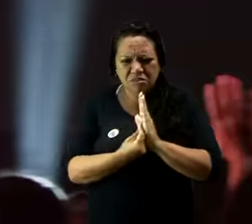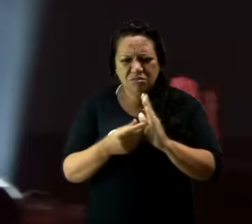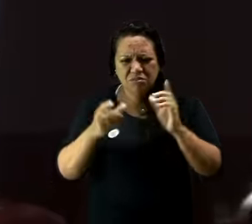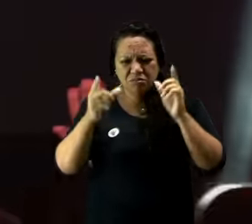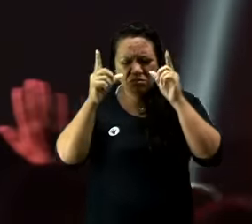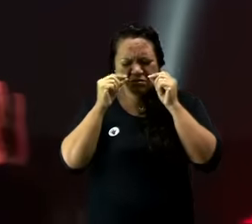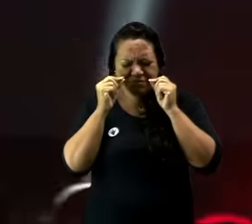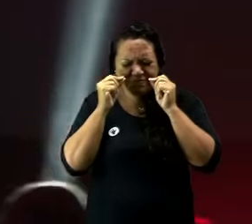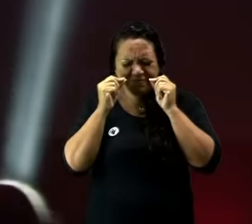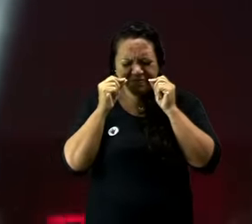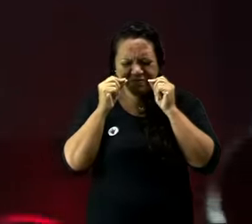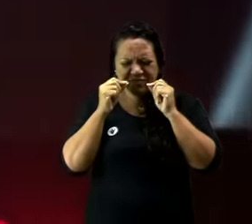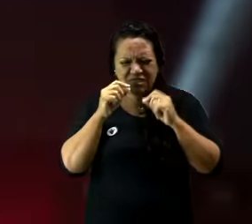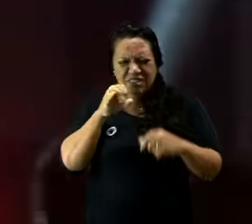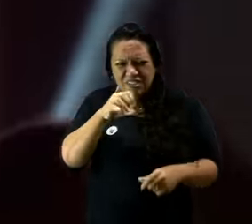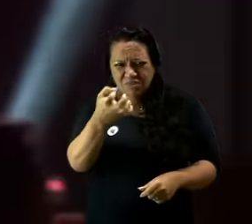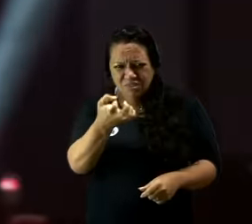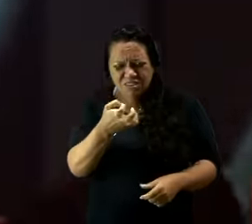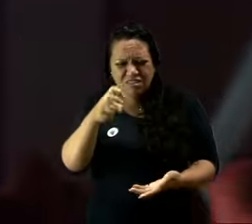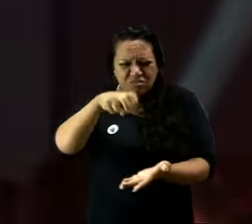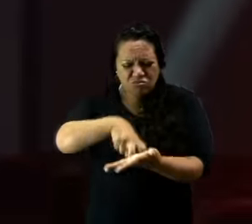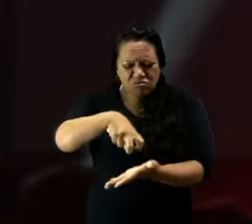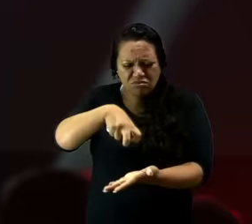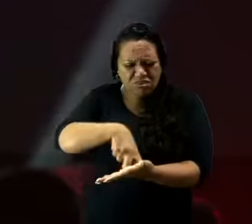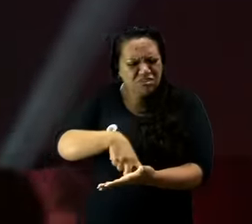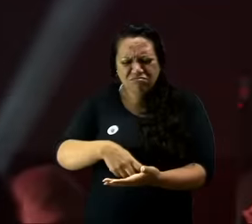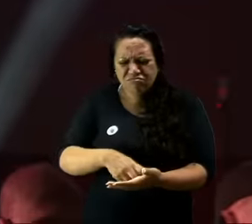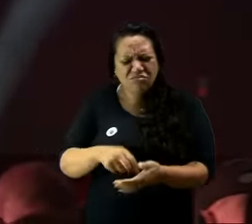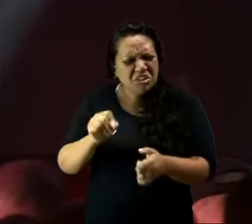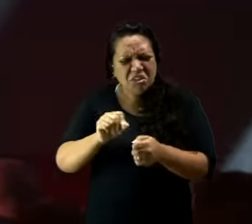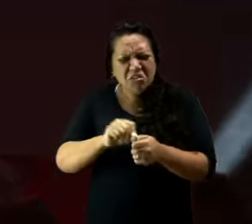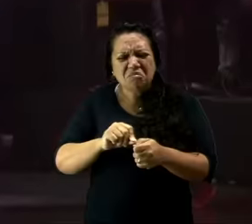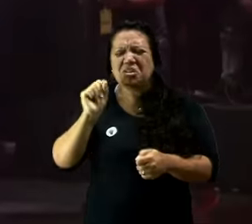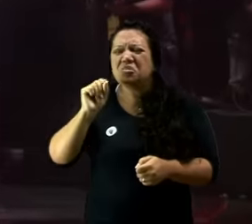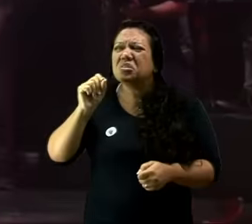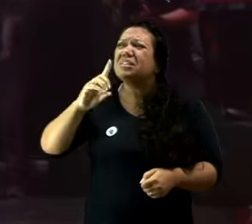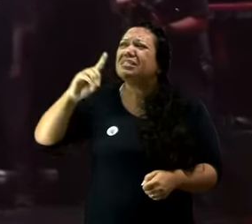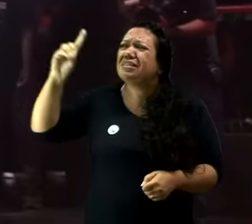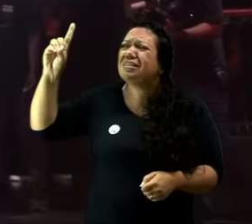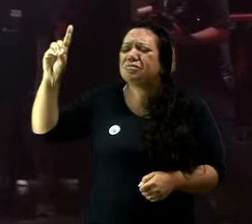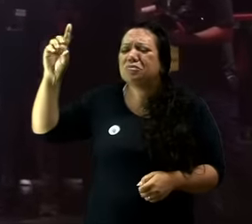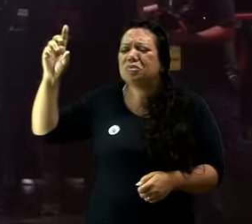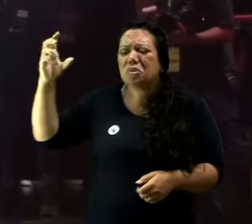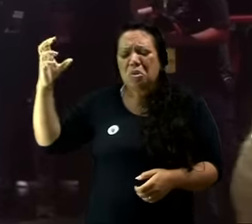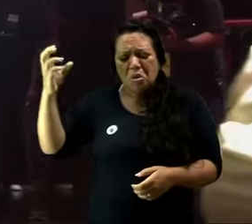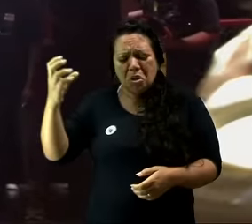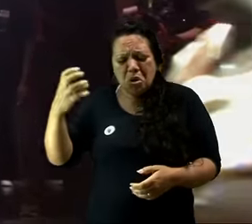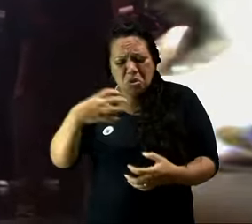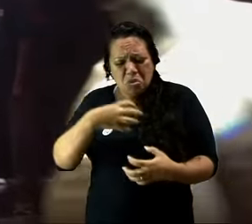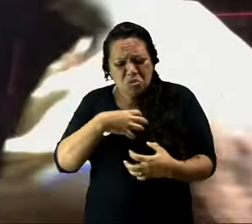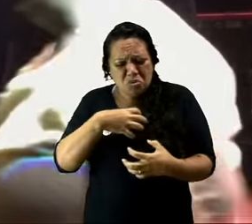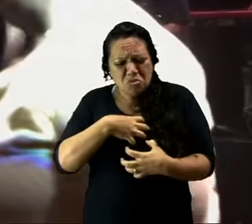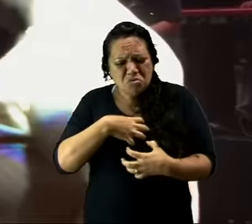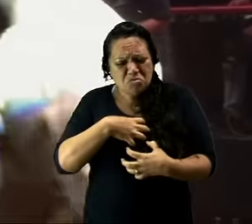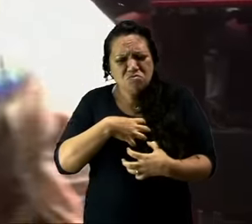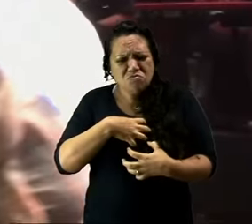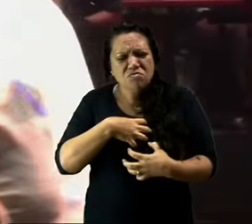Se você quiser ajoelhar no seu lugar, faz o que Deus está colocando no teu coração. Entrega para Deus o que Deus está te pedindo